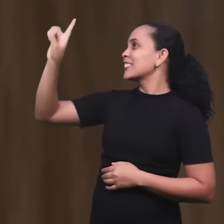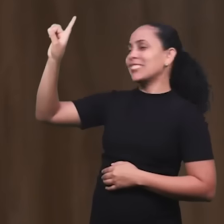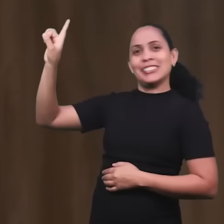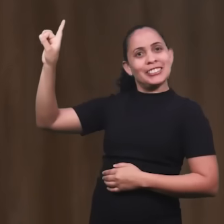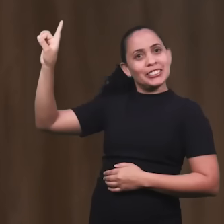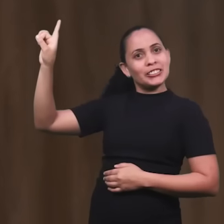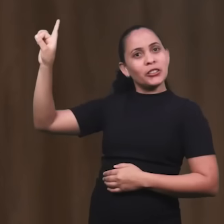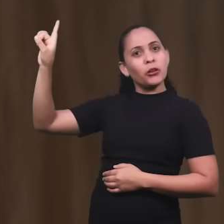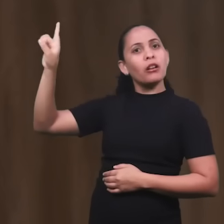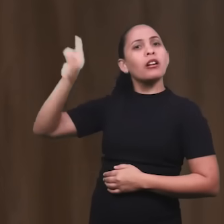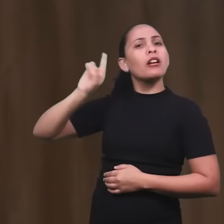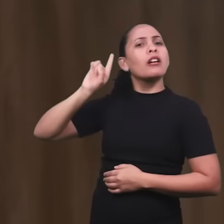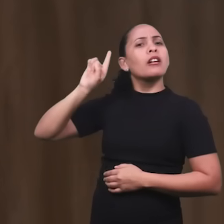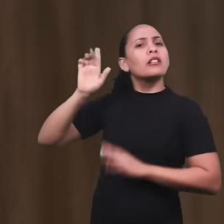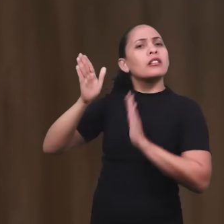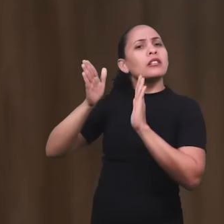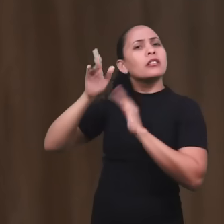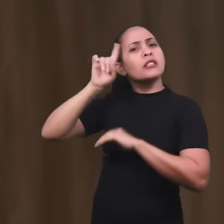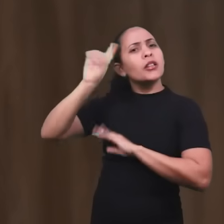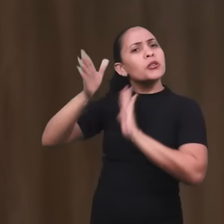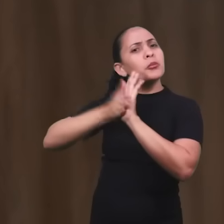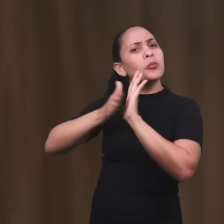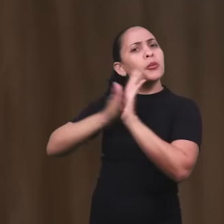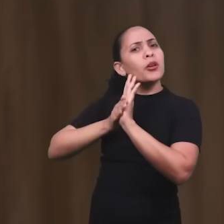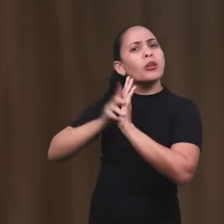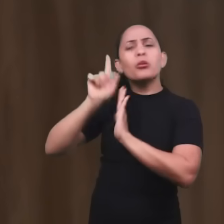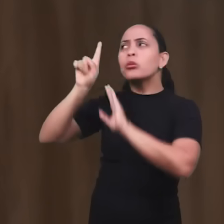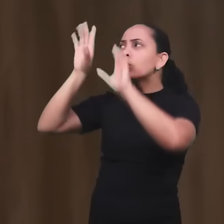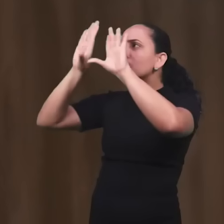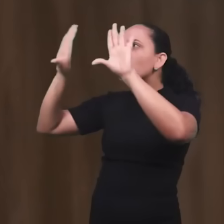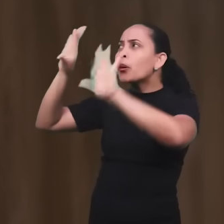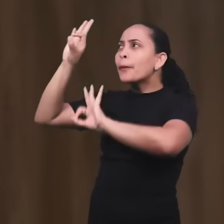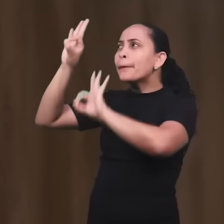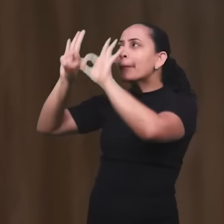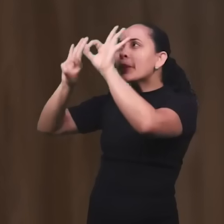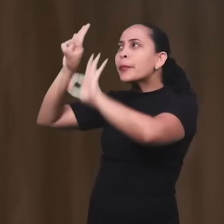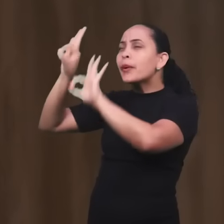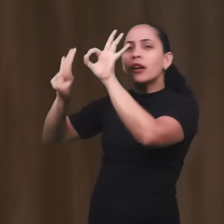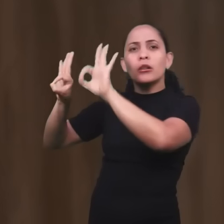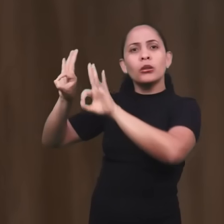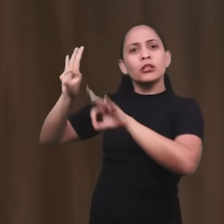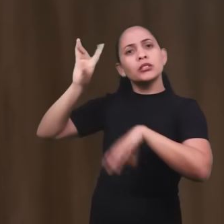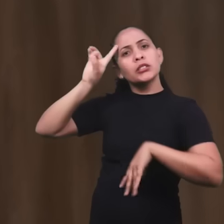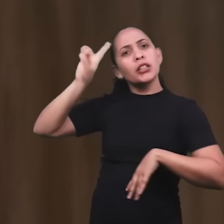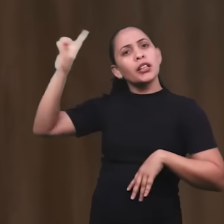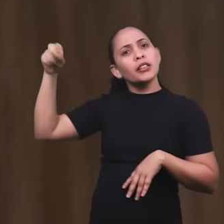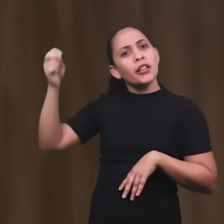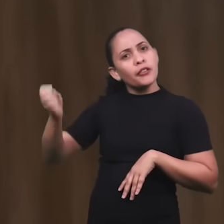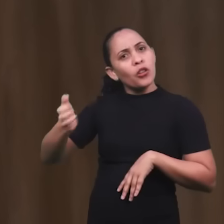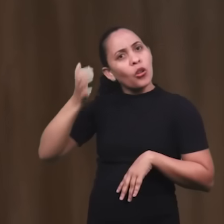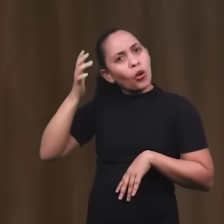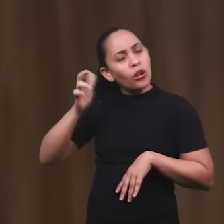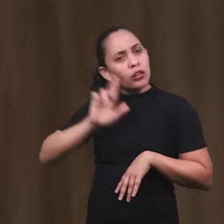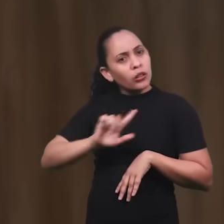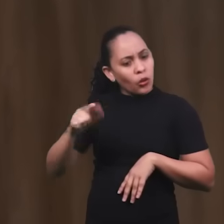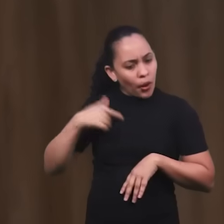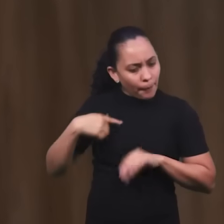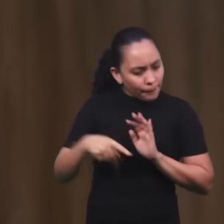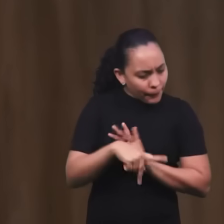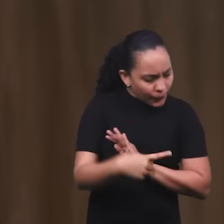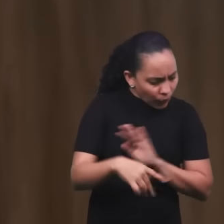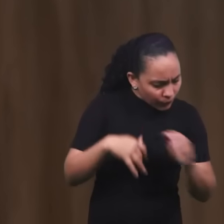criou para o homem uma eternidade, um reino que ele deixou claro que não é desse